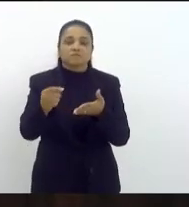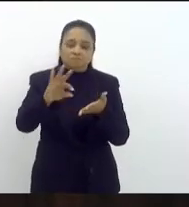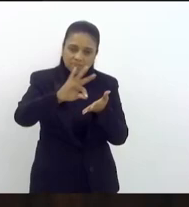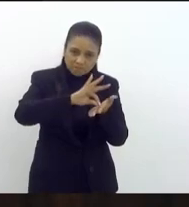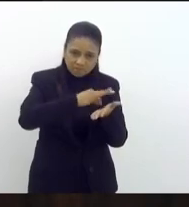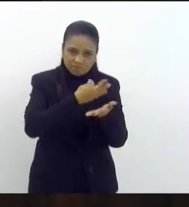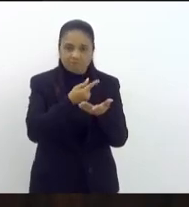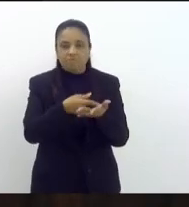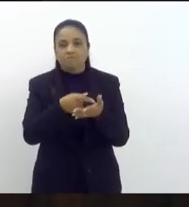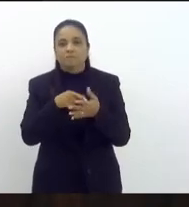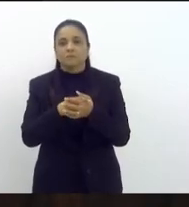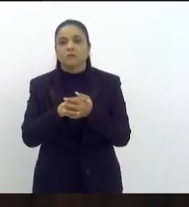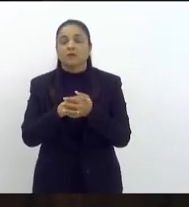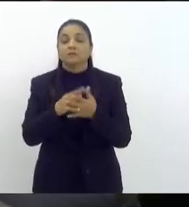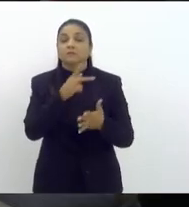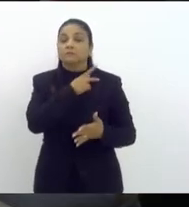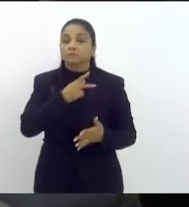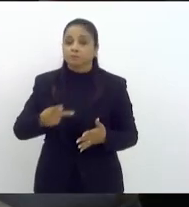promulgação